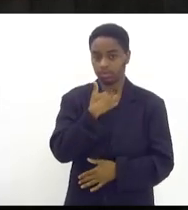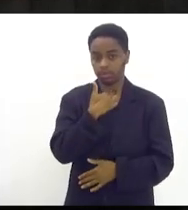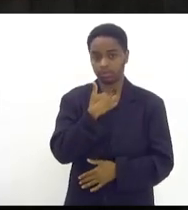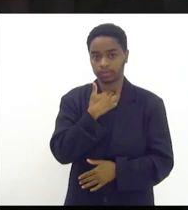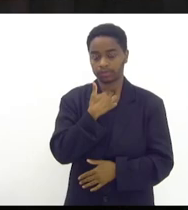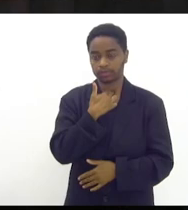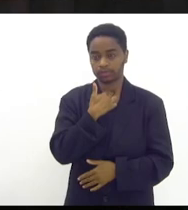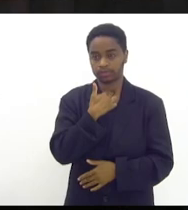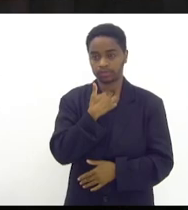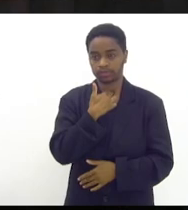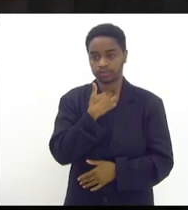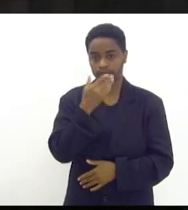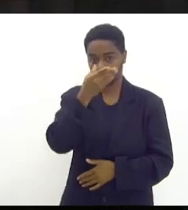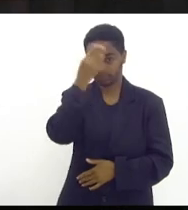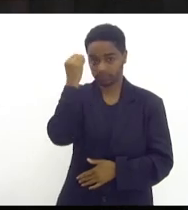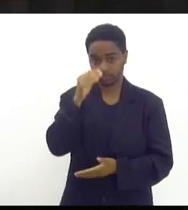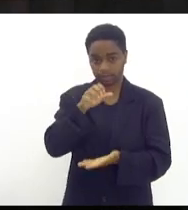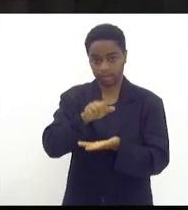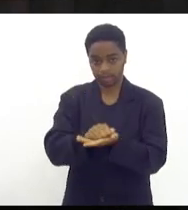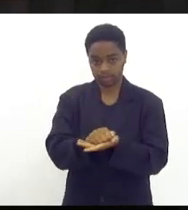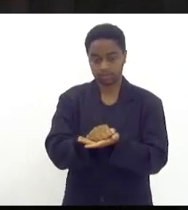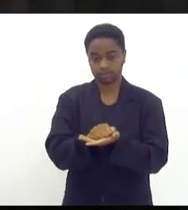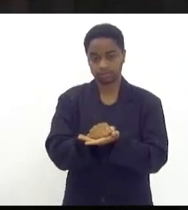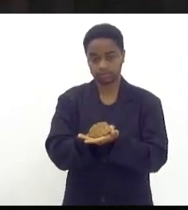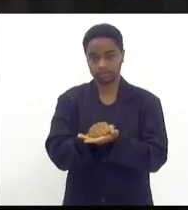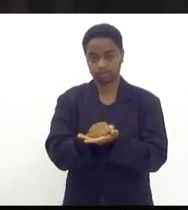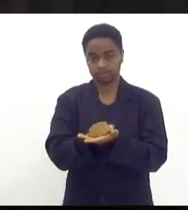de deixar registrado